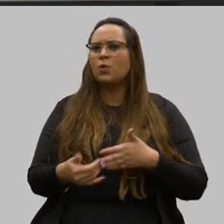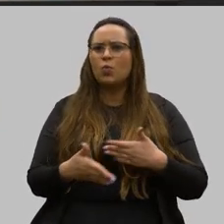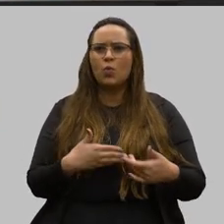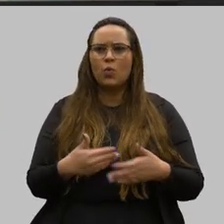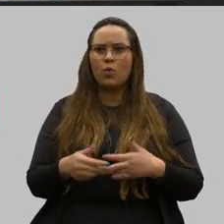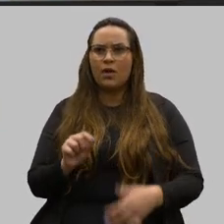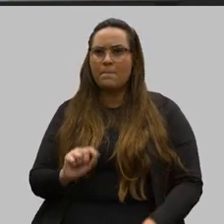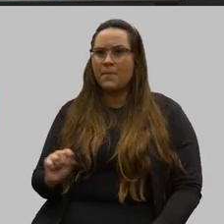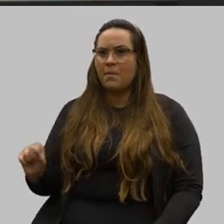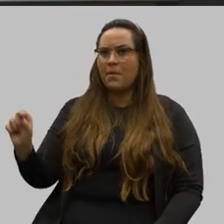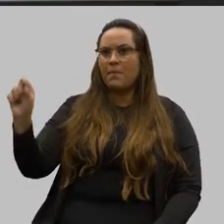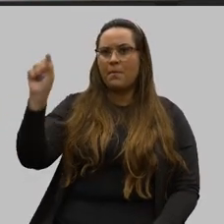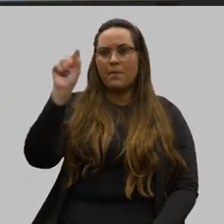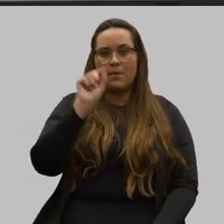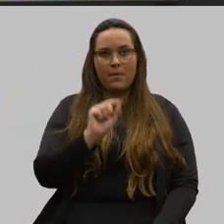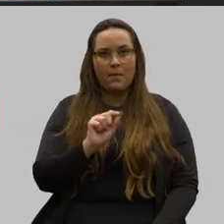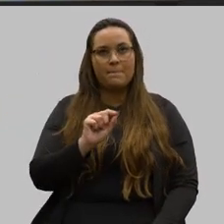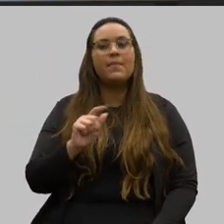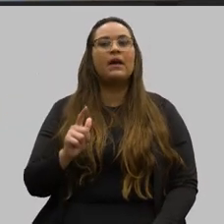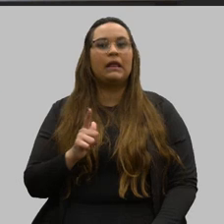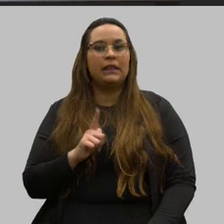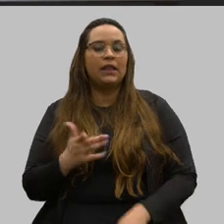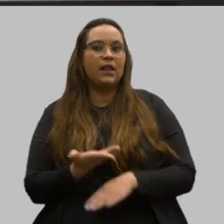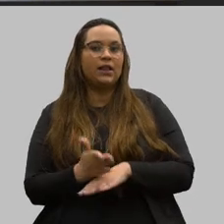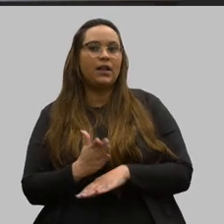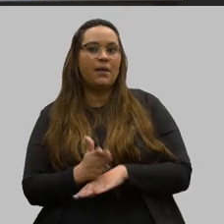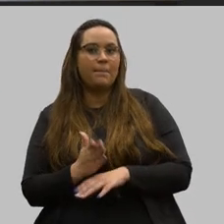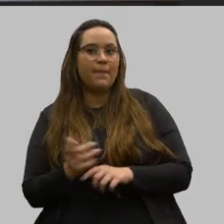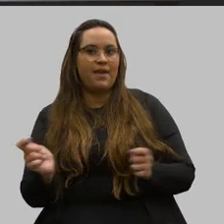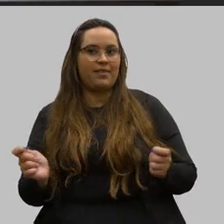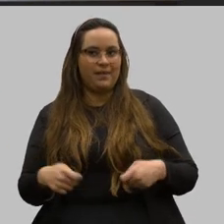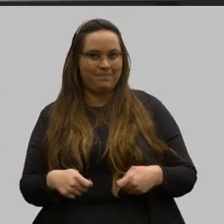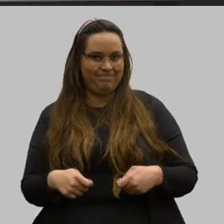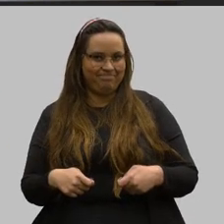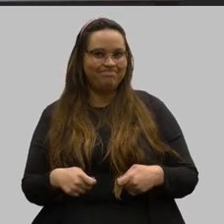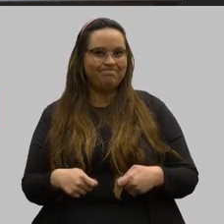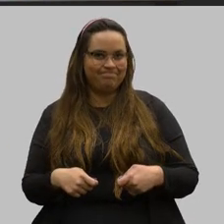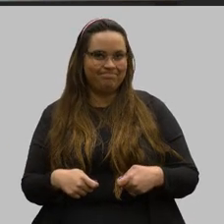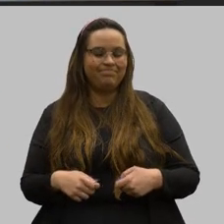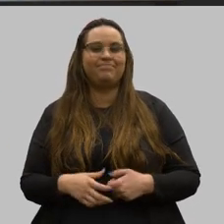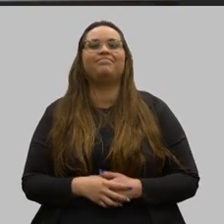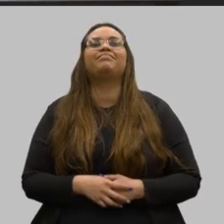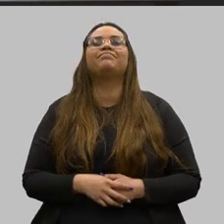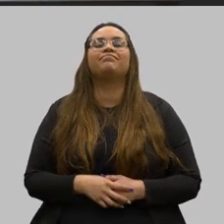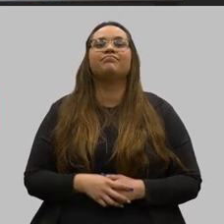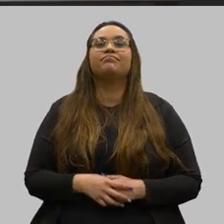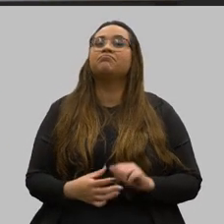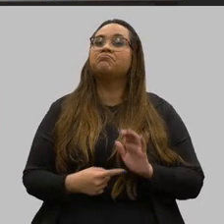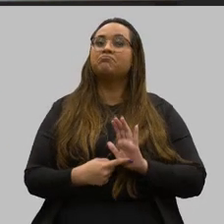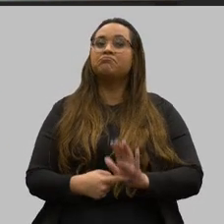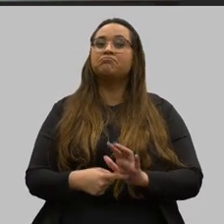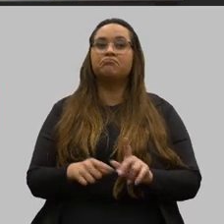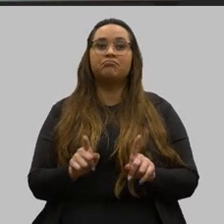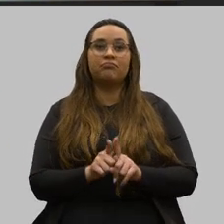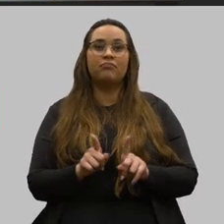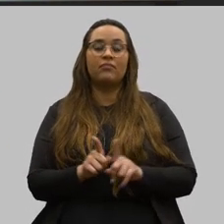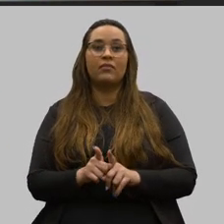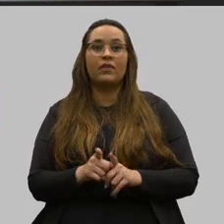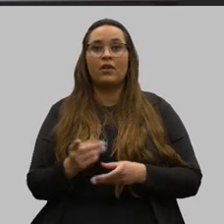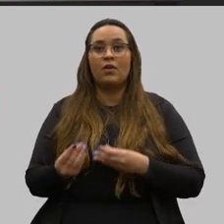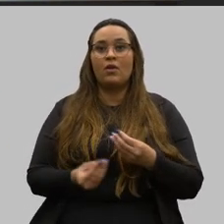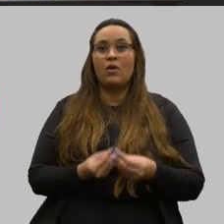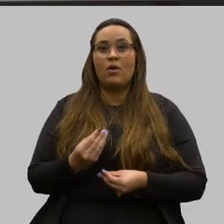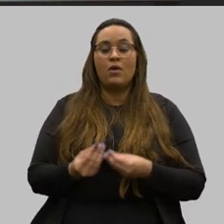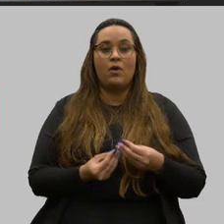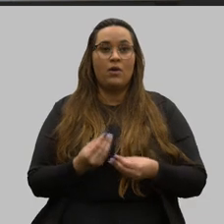do estado com o treinamento com a capacitação específica trouxemos também rapidamente como estamos nele a são das